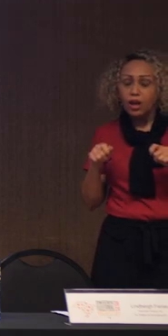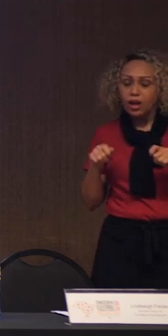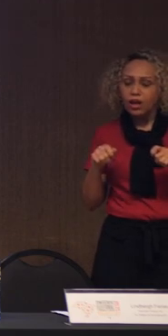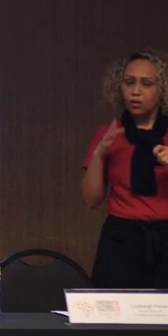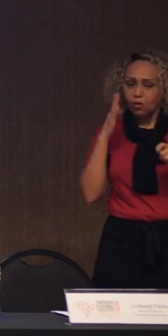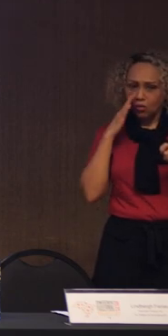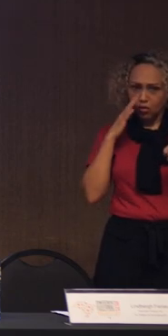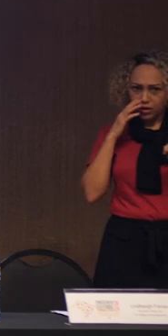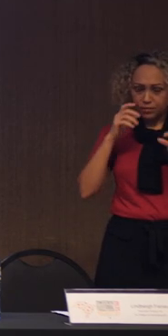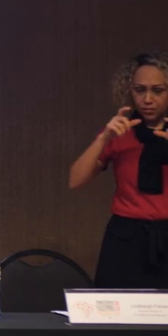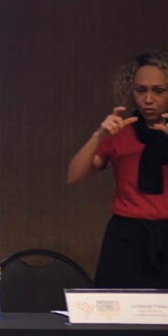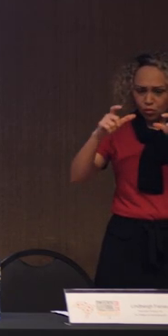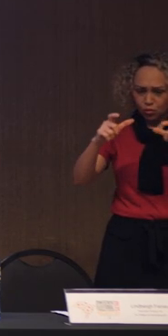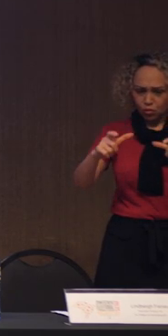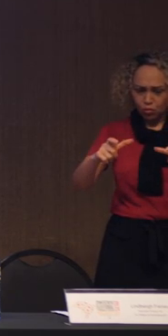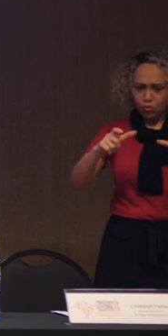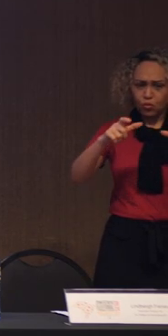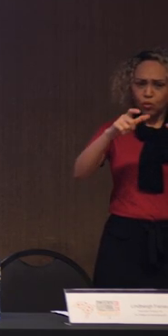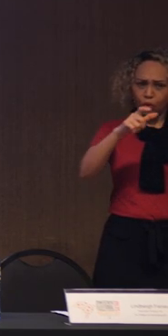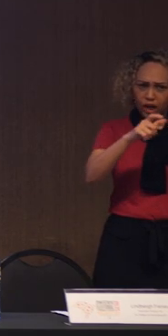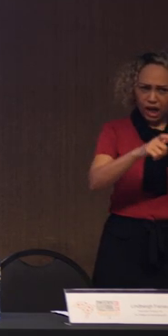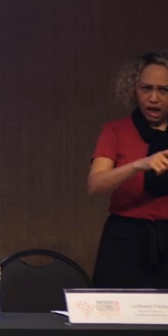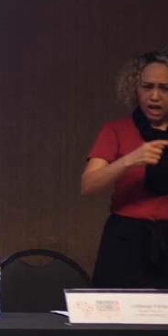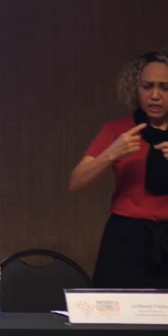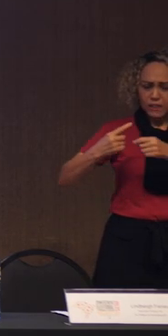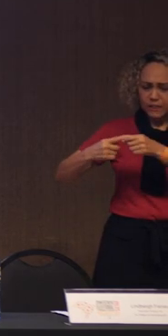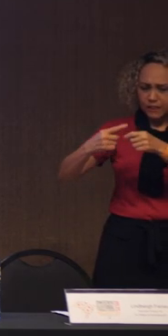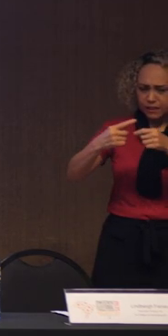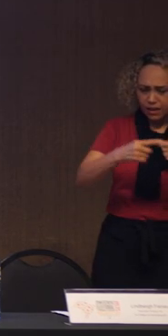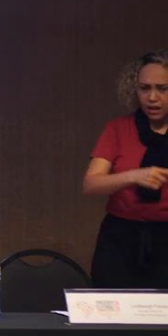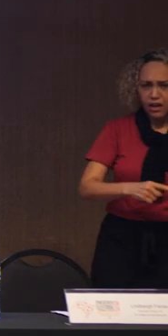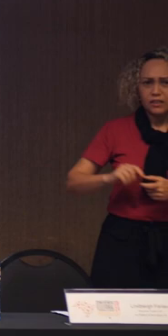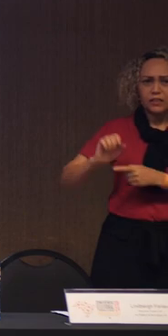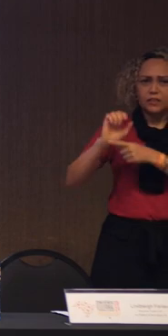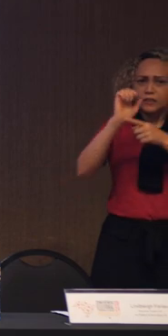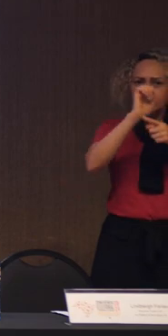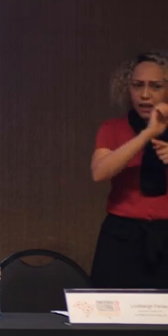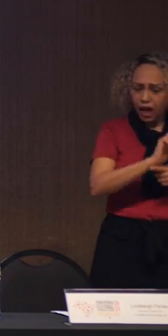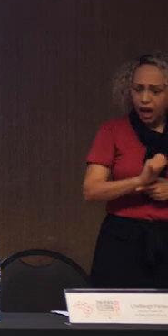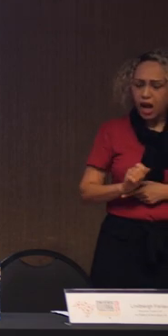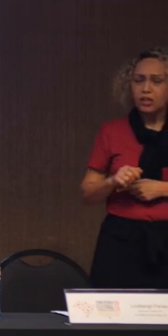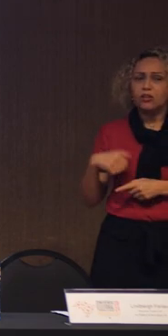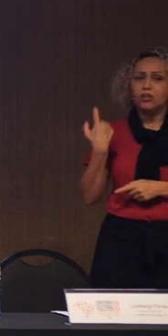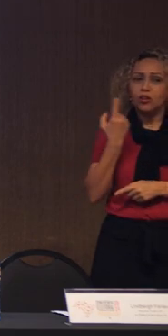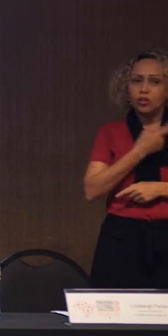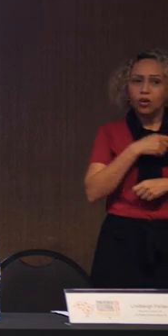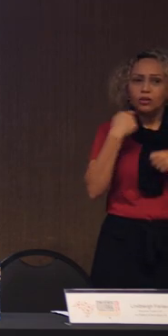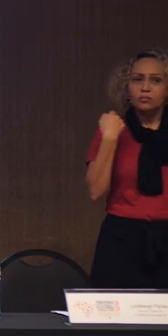território. Como várias pessoas falaram aqui, a nossa vereadora